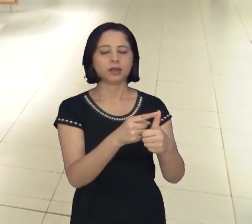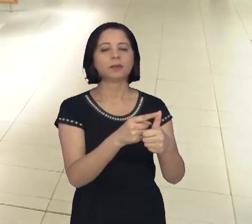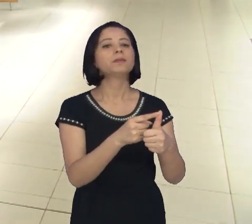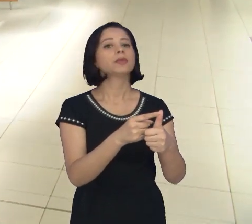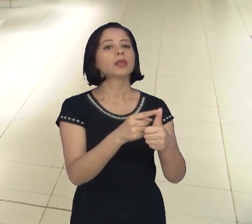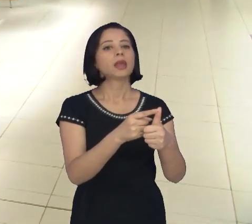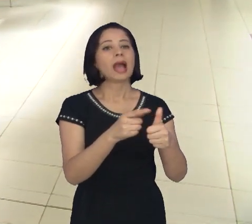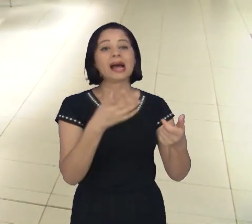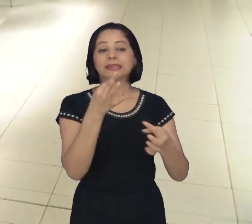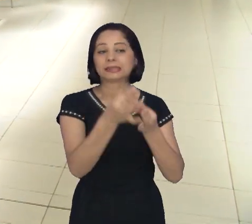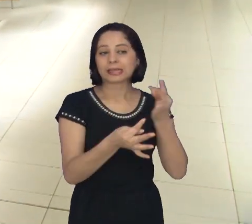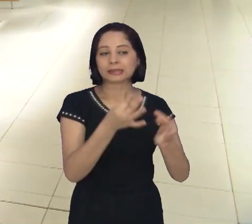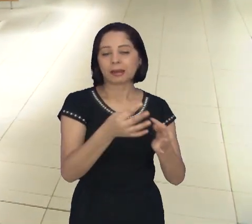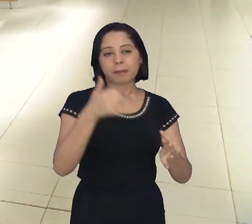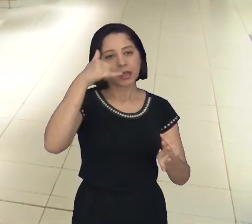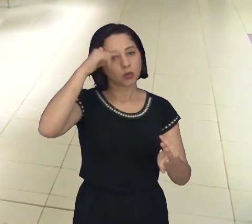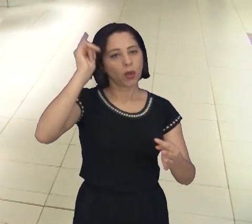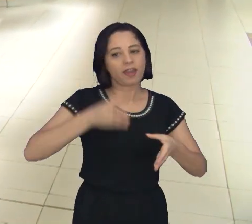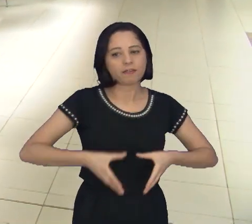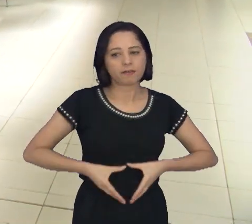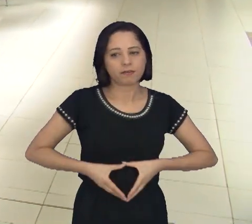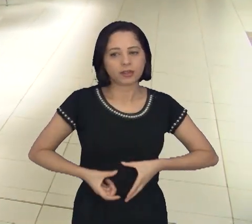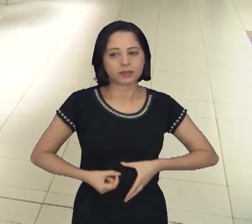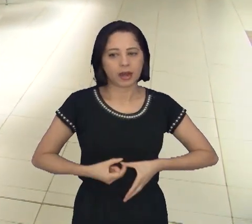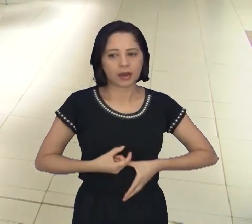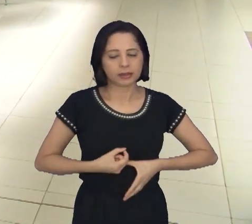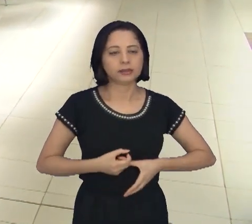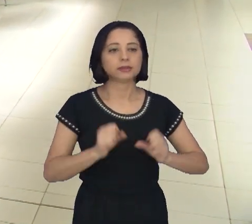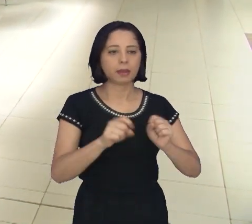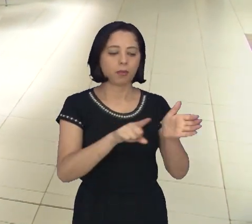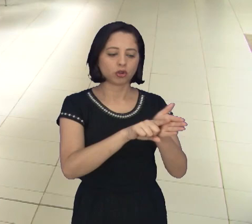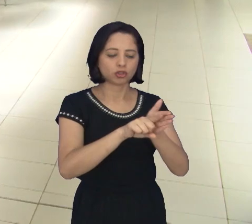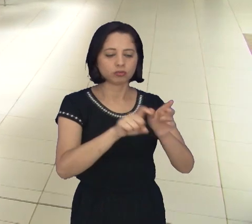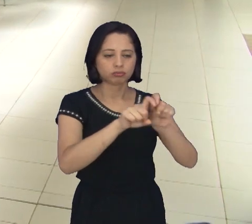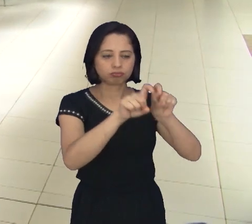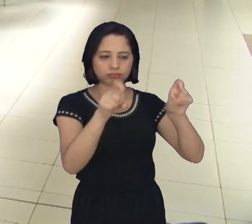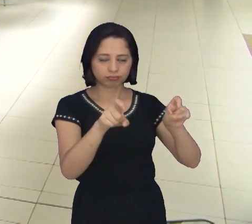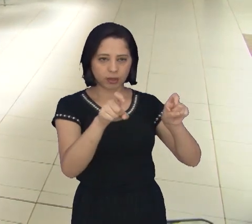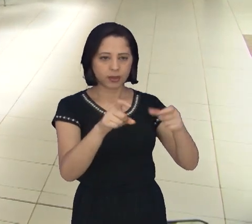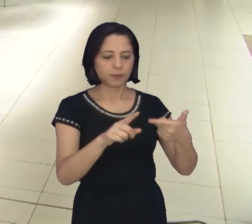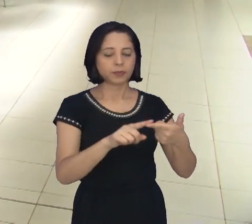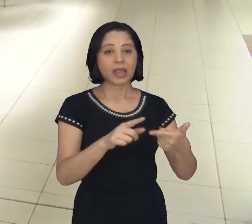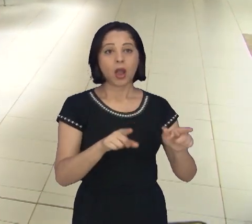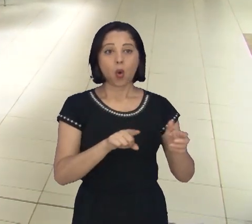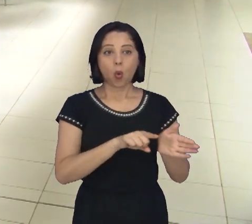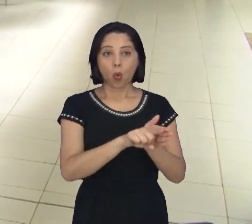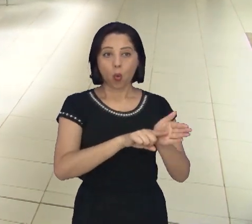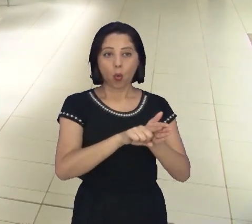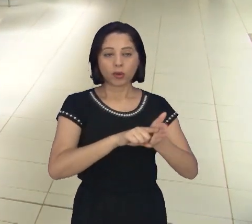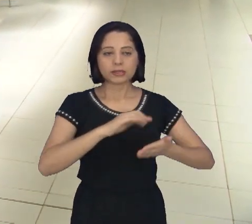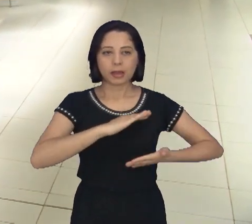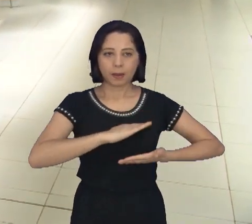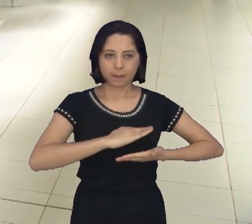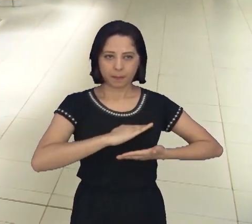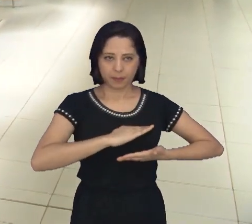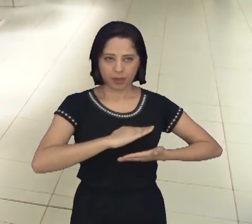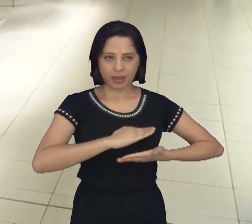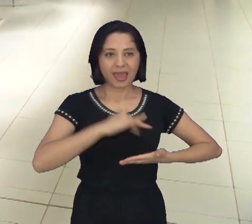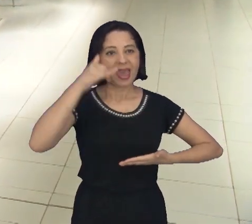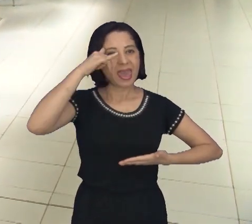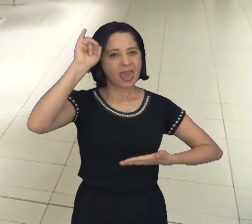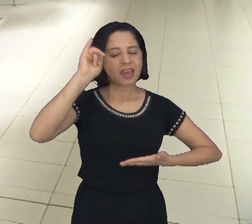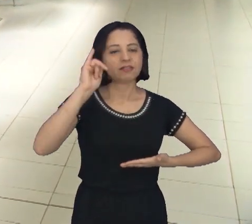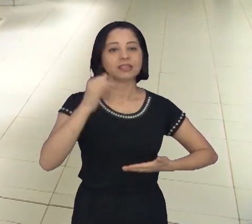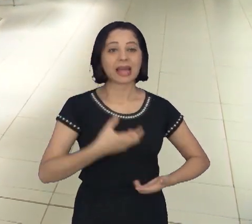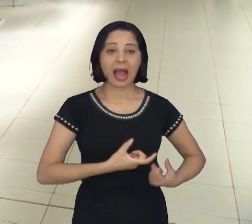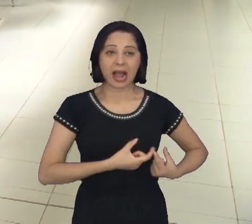prevenção do câncer de colo de útero, que é o exame do preventivo, o exame de mamografia, que é preventivo para o